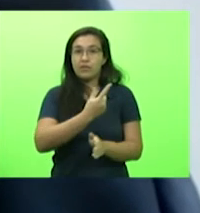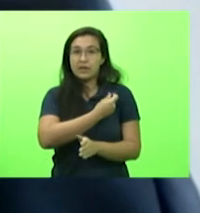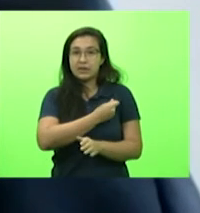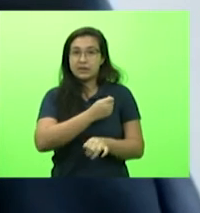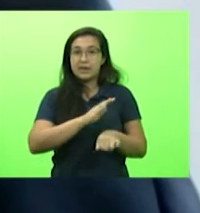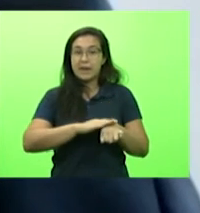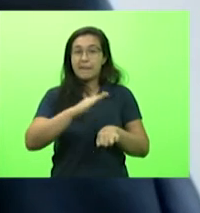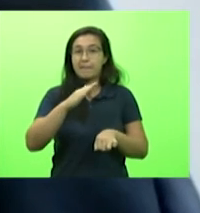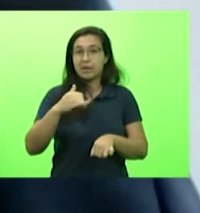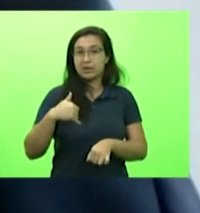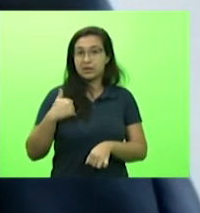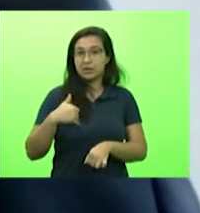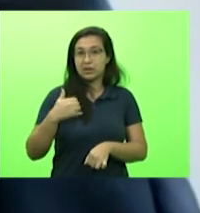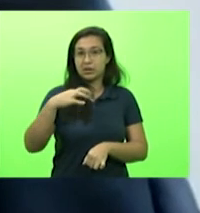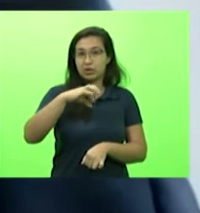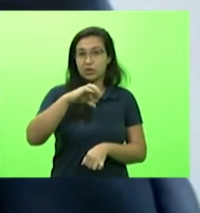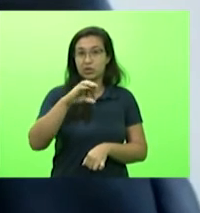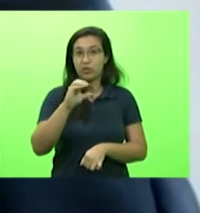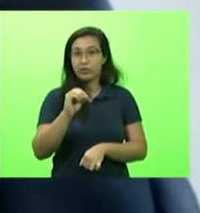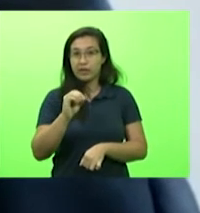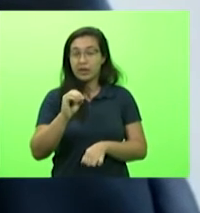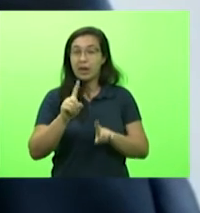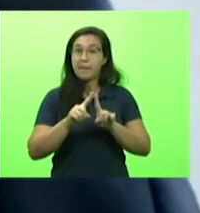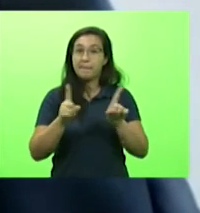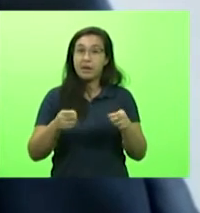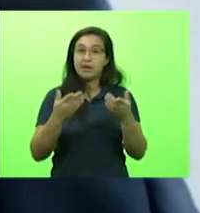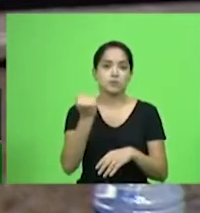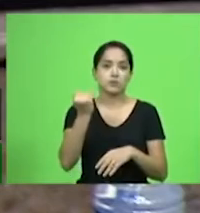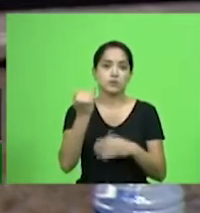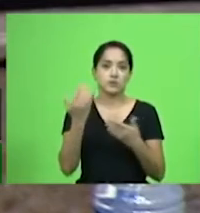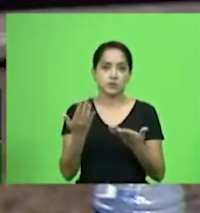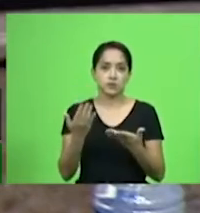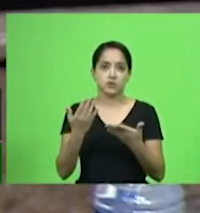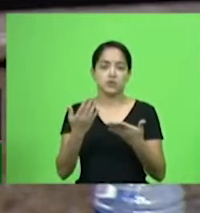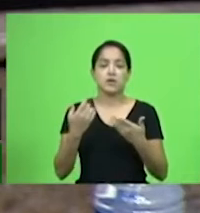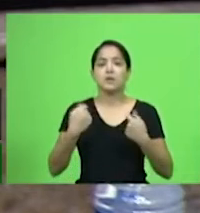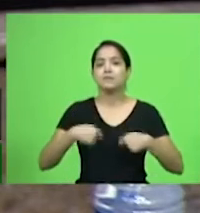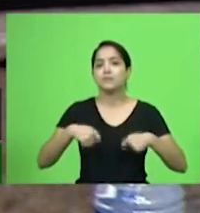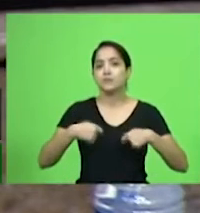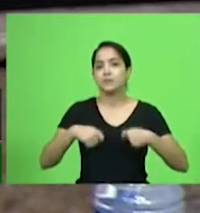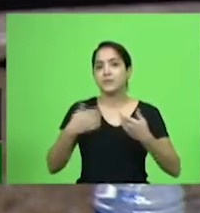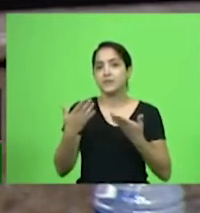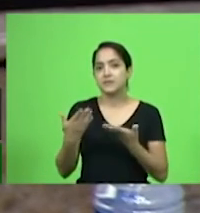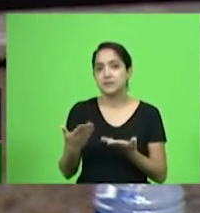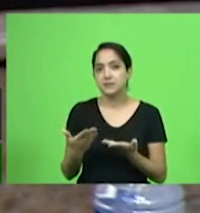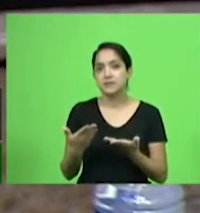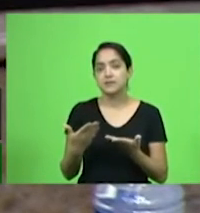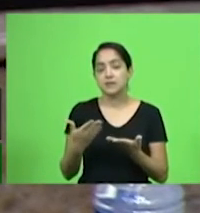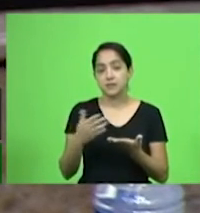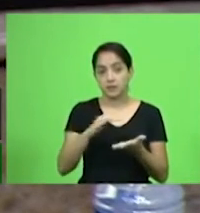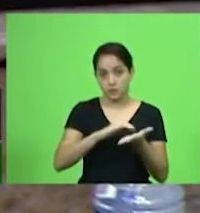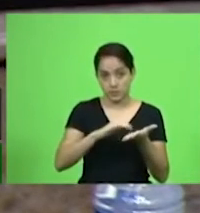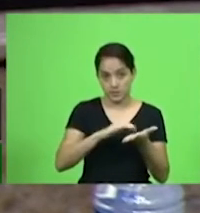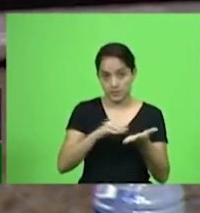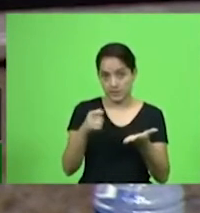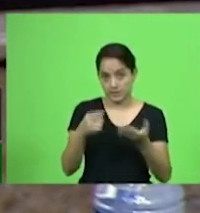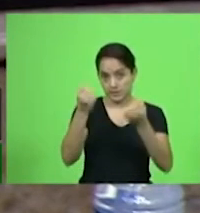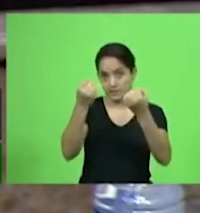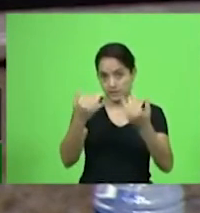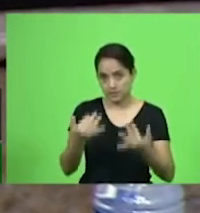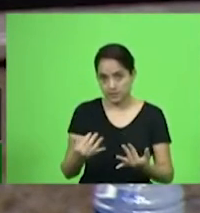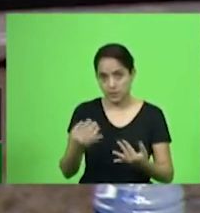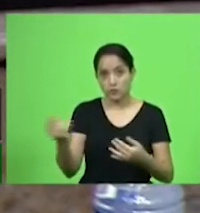Ribeiro, deverá prestar esclarecimentos ainda será definida. A gente precisa que o secretário da